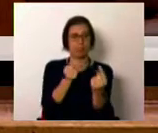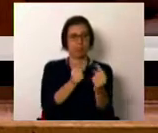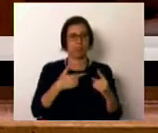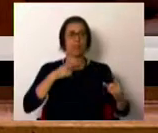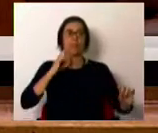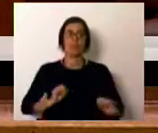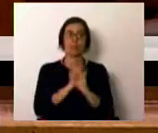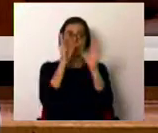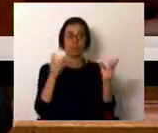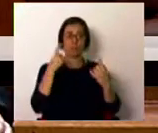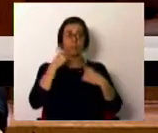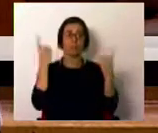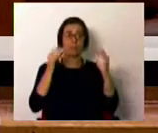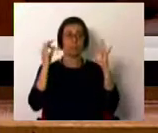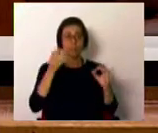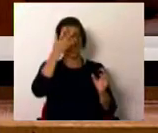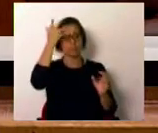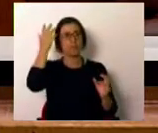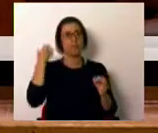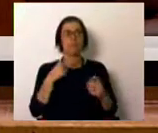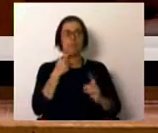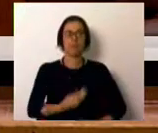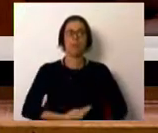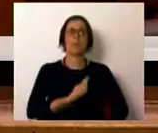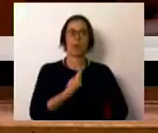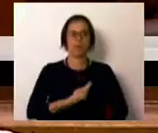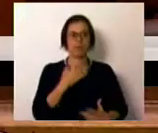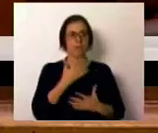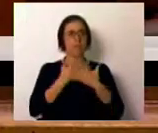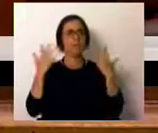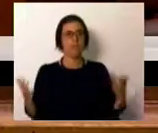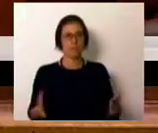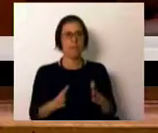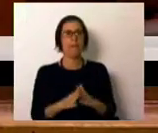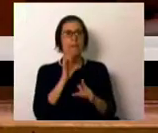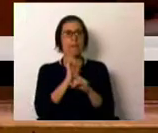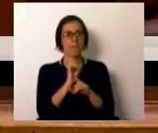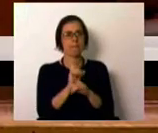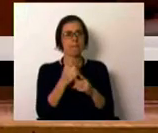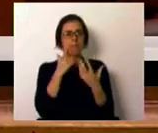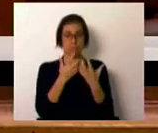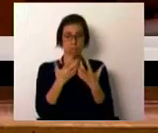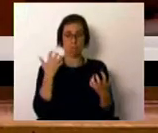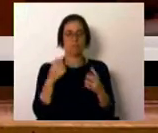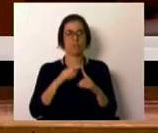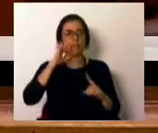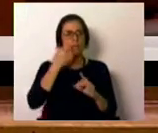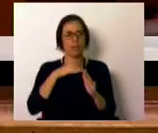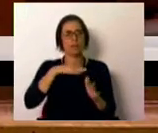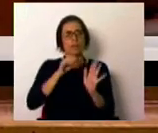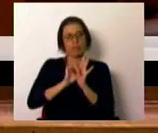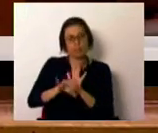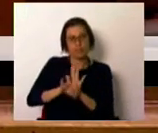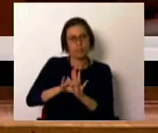fomos bem claros na manifestação de uma grande preocupação, designadamente em relação ao impacto dessas